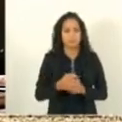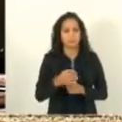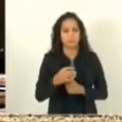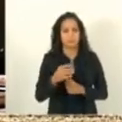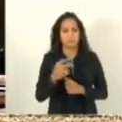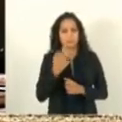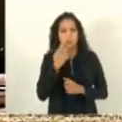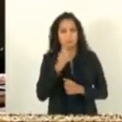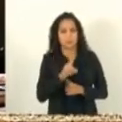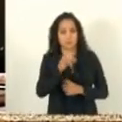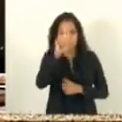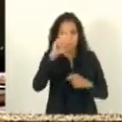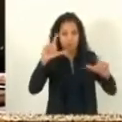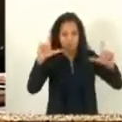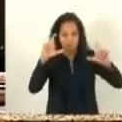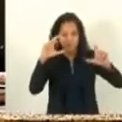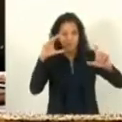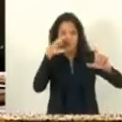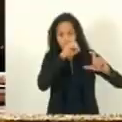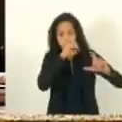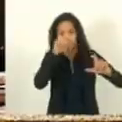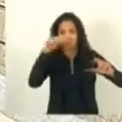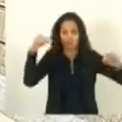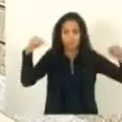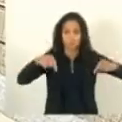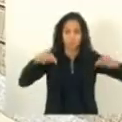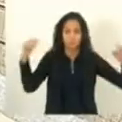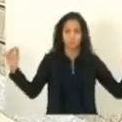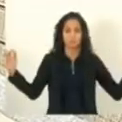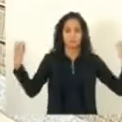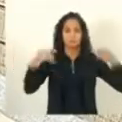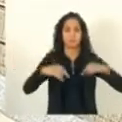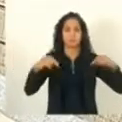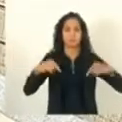tirar uma foto com vocês, hein? Vai ser aqui? Vão descer aqui?